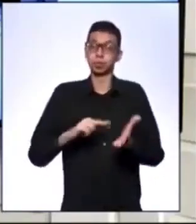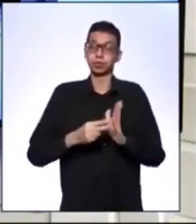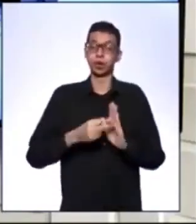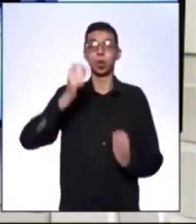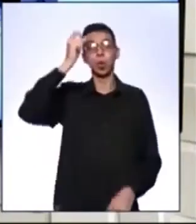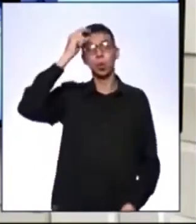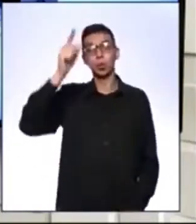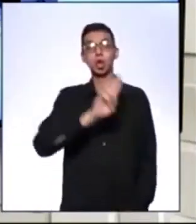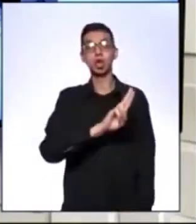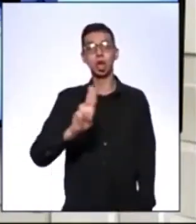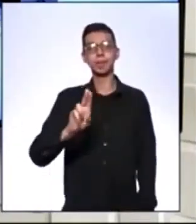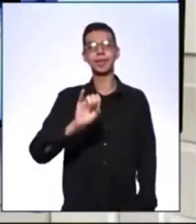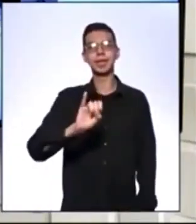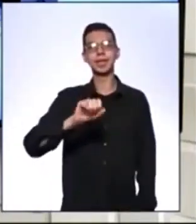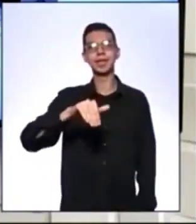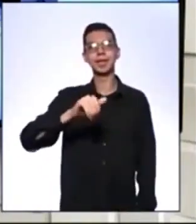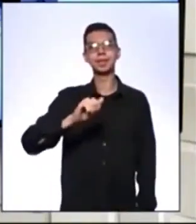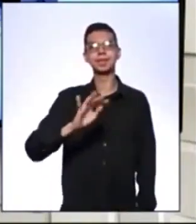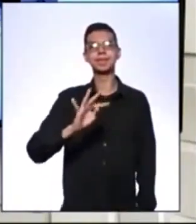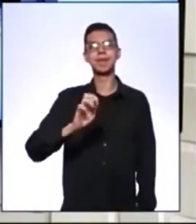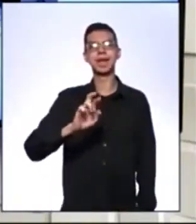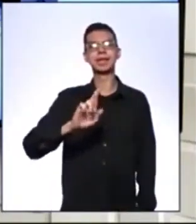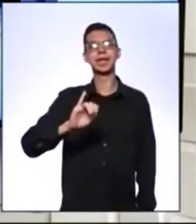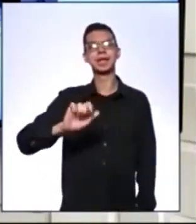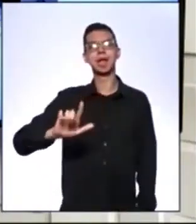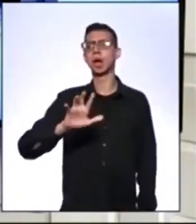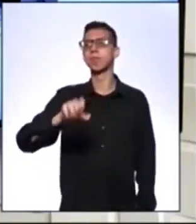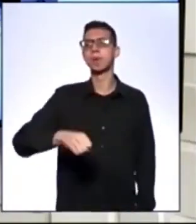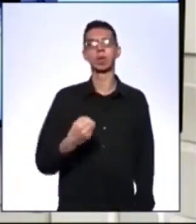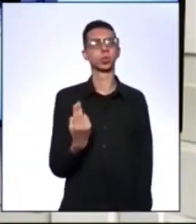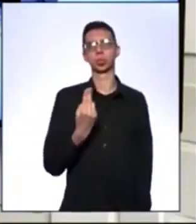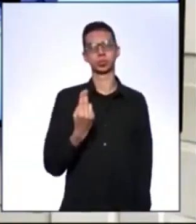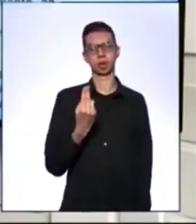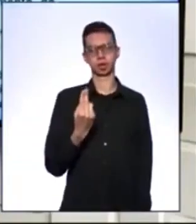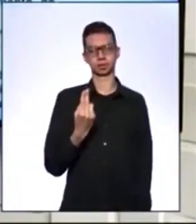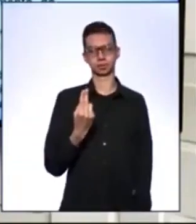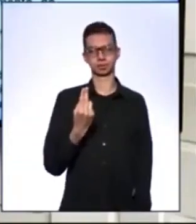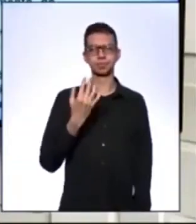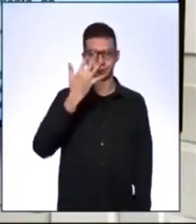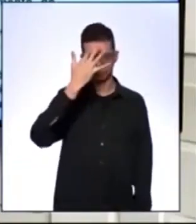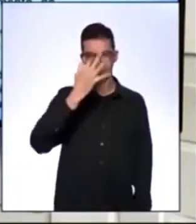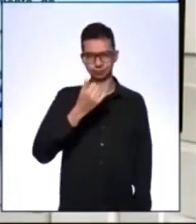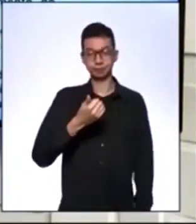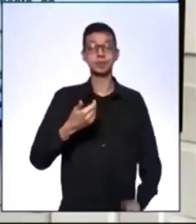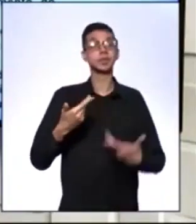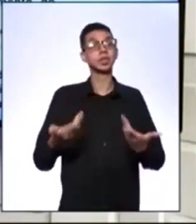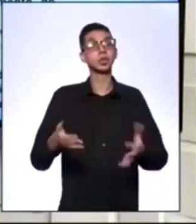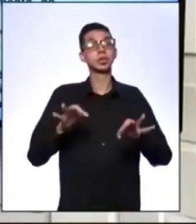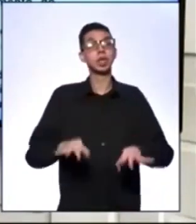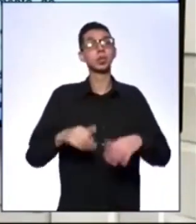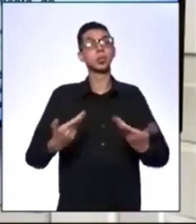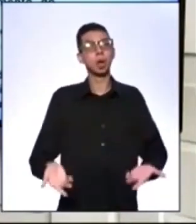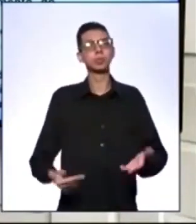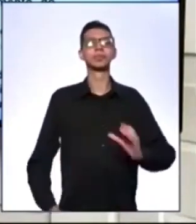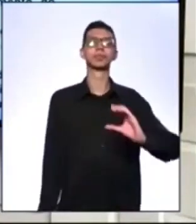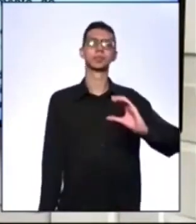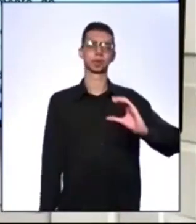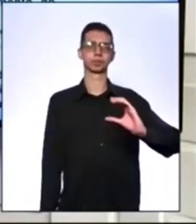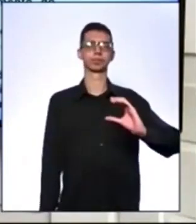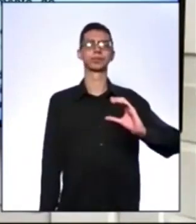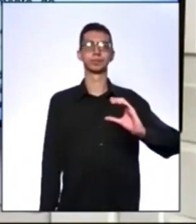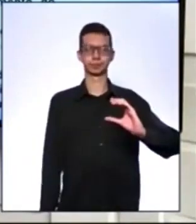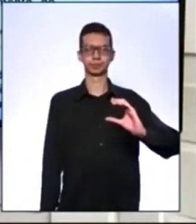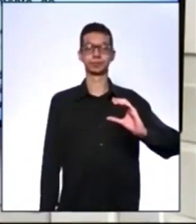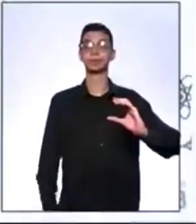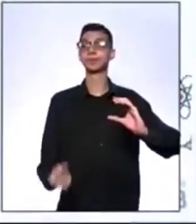manifestação cultural imaterial. O Bumba Meu Boi, alternativa correta, alternativa C. C